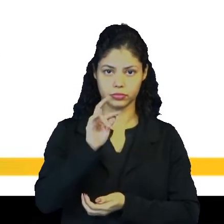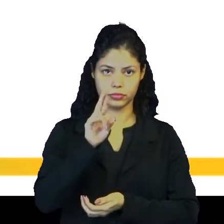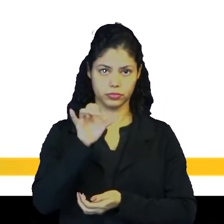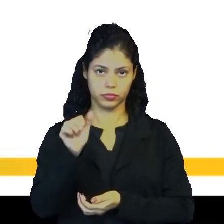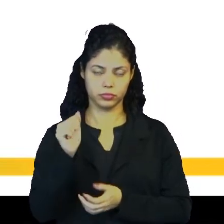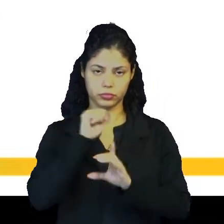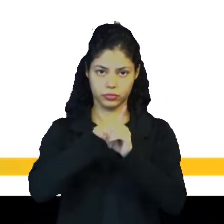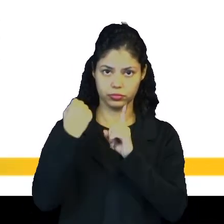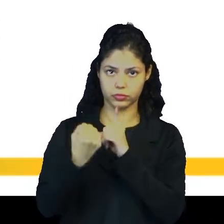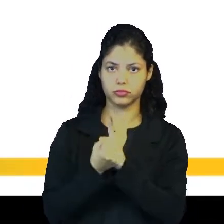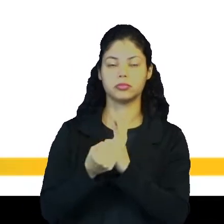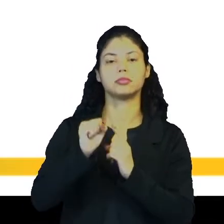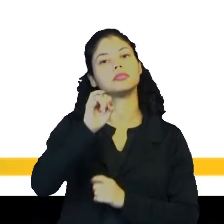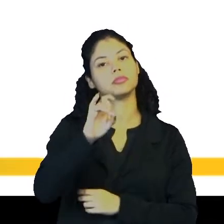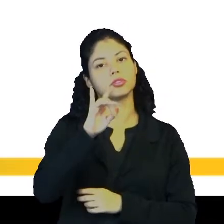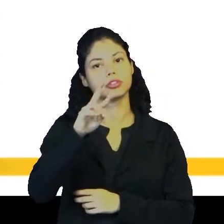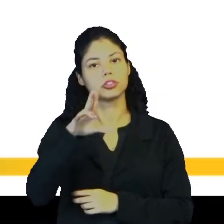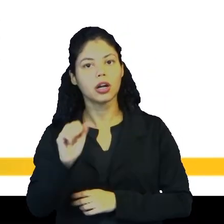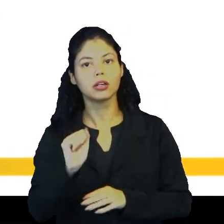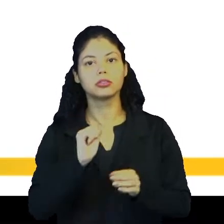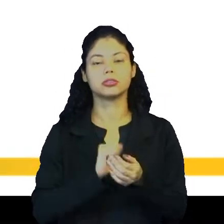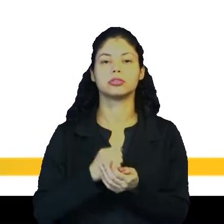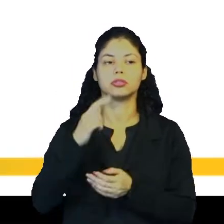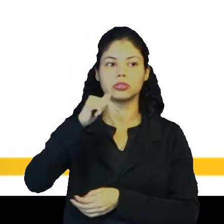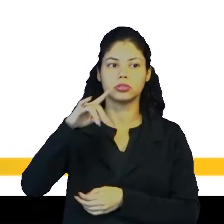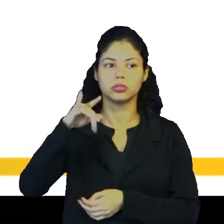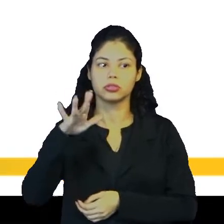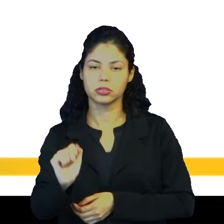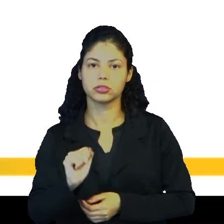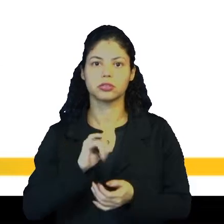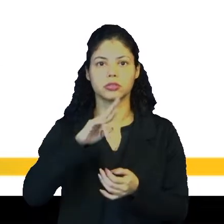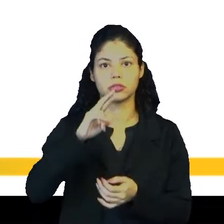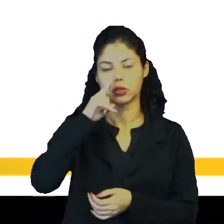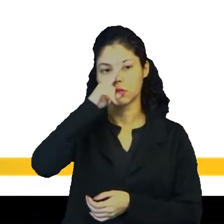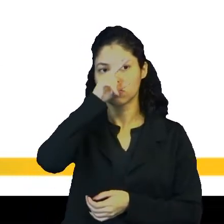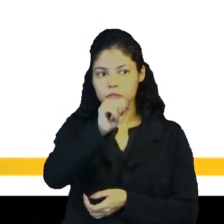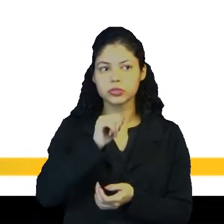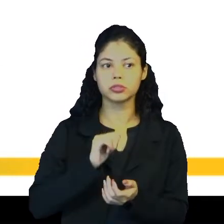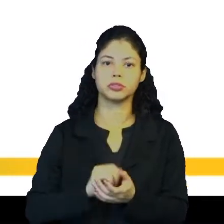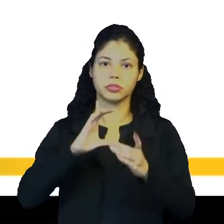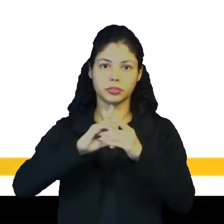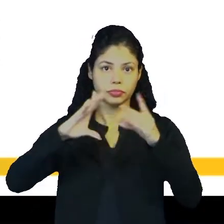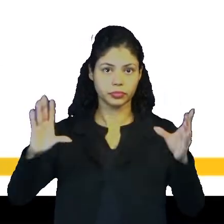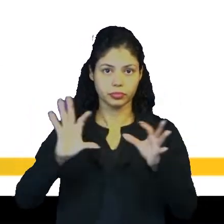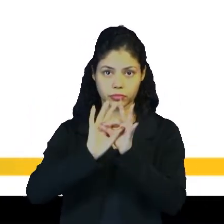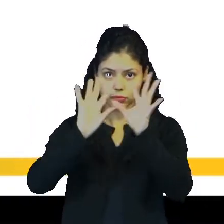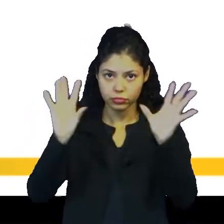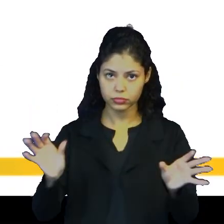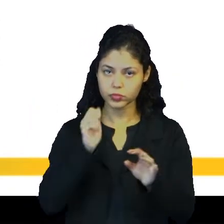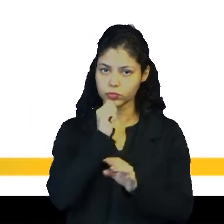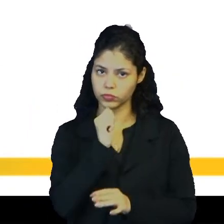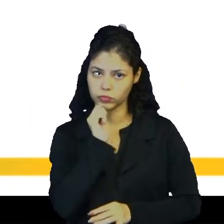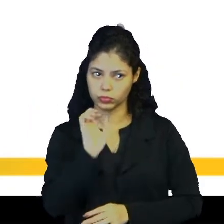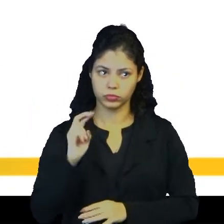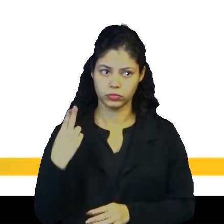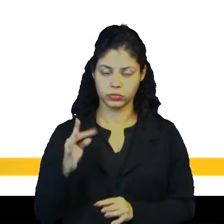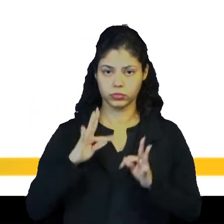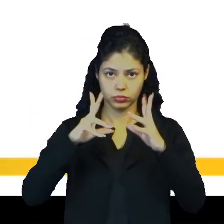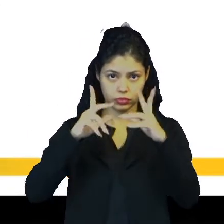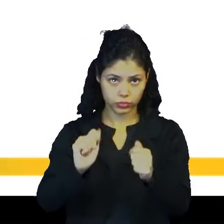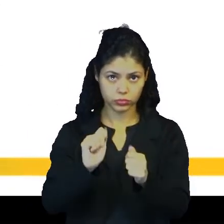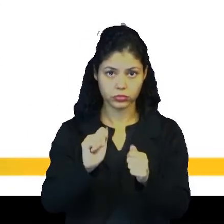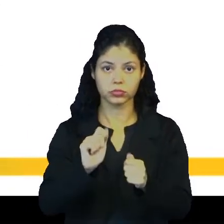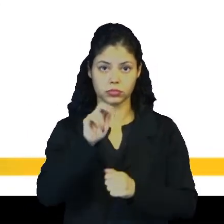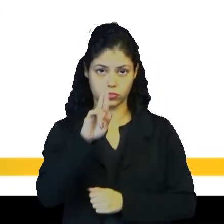dissensos, sociais, sindicatos, universidades, intelectuais, forças democráticas e liberais. Ou seja, todos